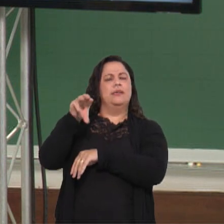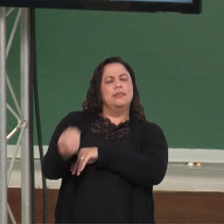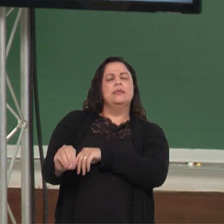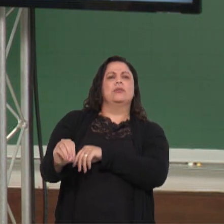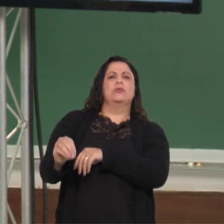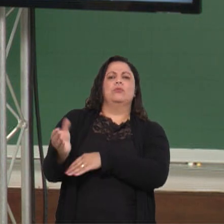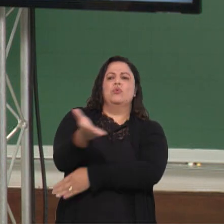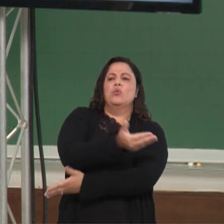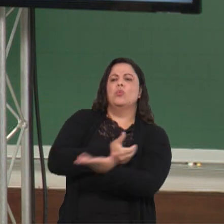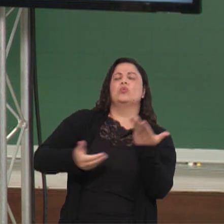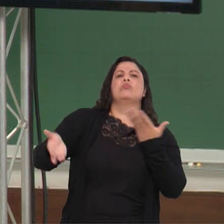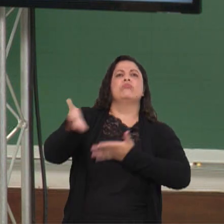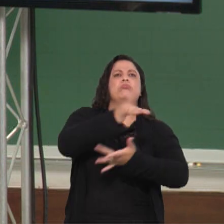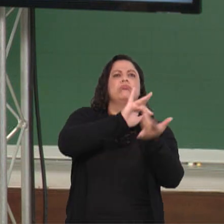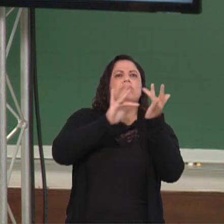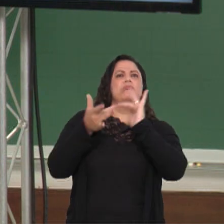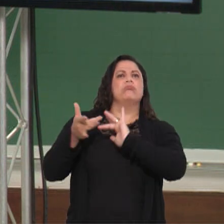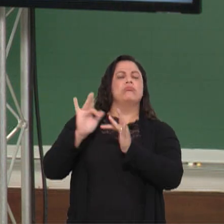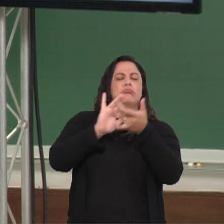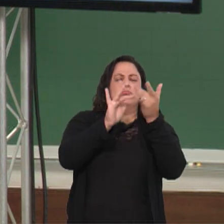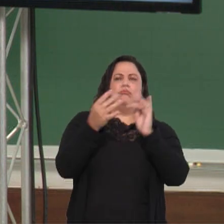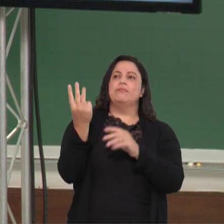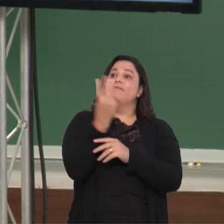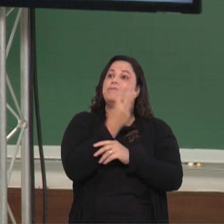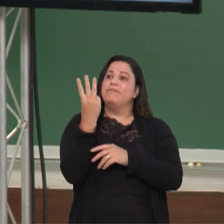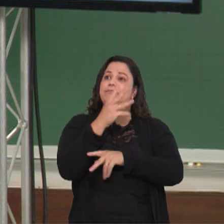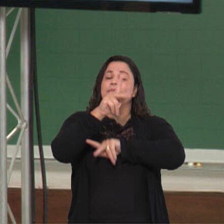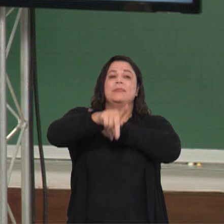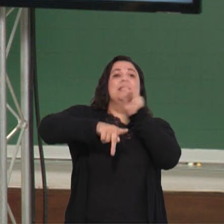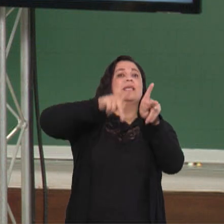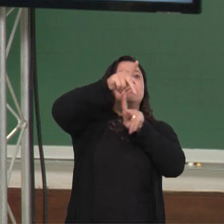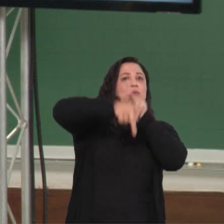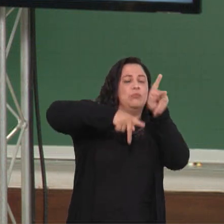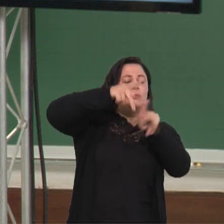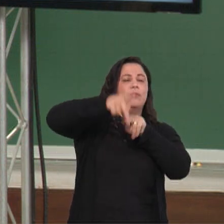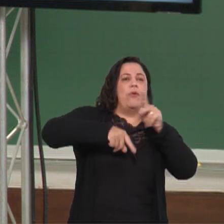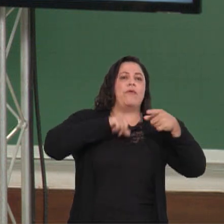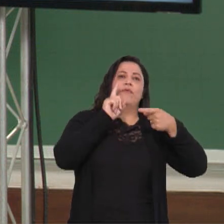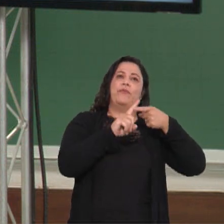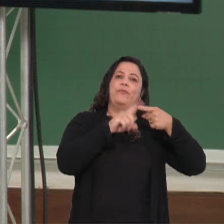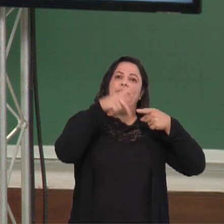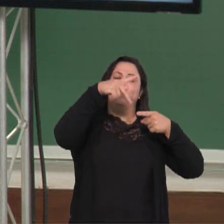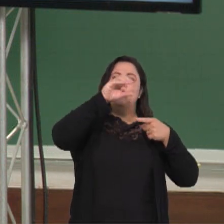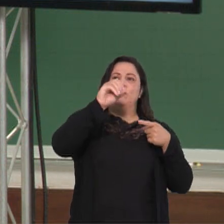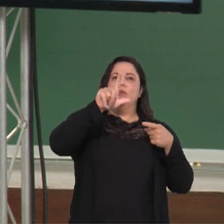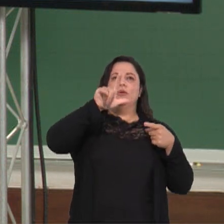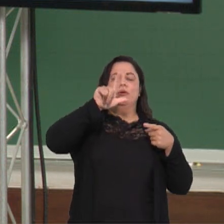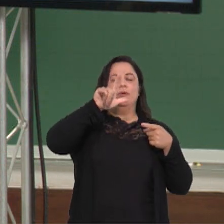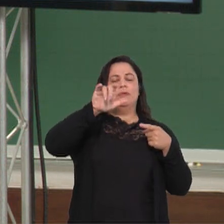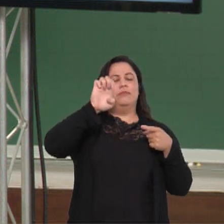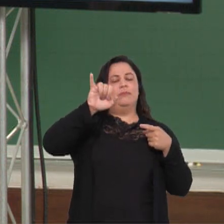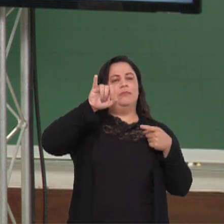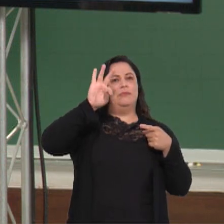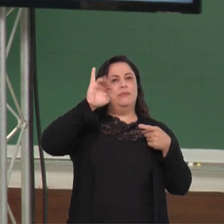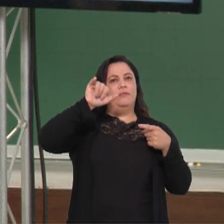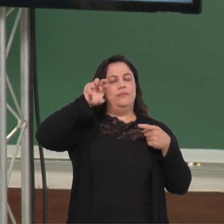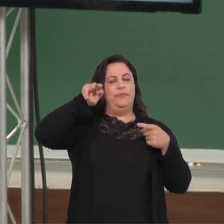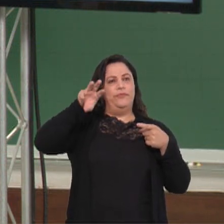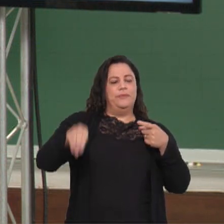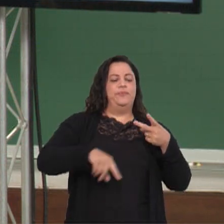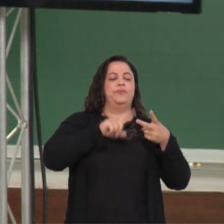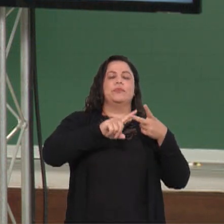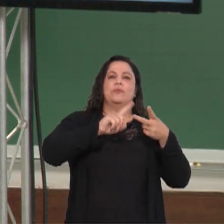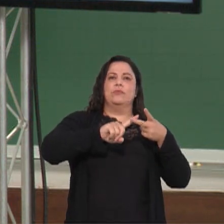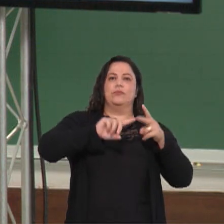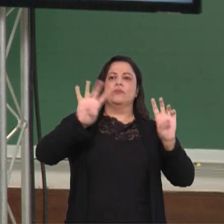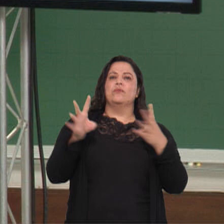vamos dizer assim, 3 povos, né? O politeísmo egípcio, os judeus, e